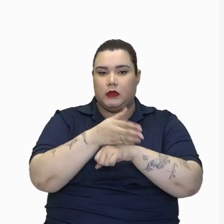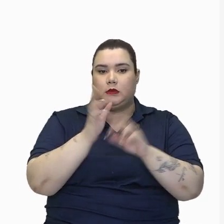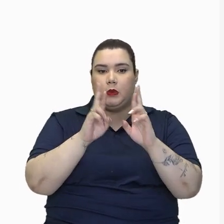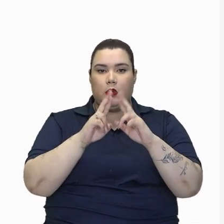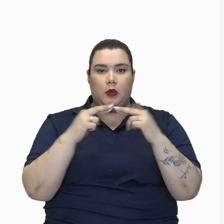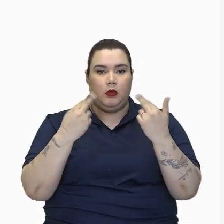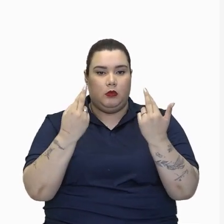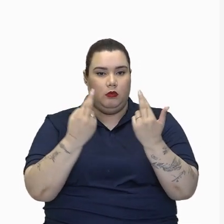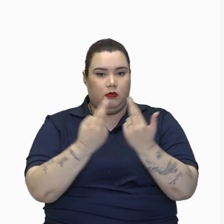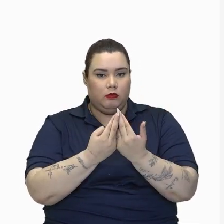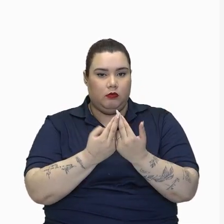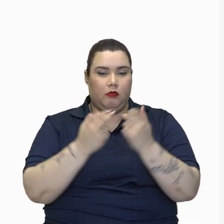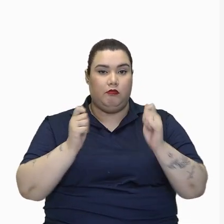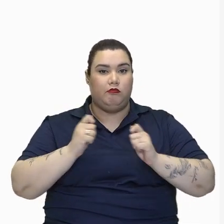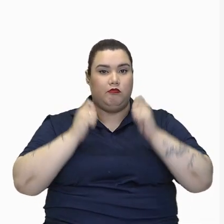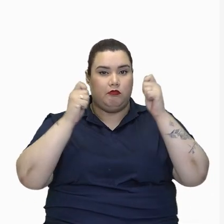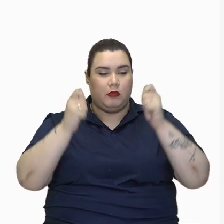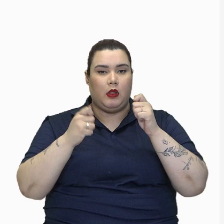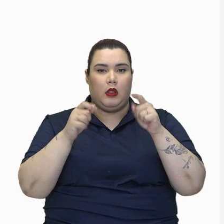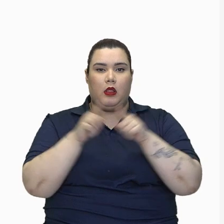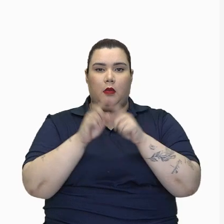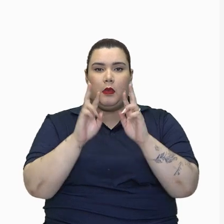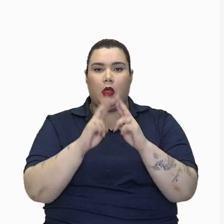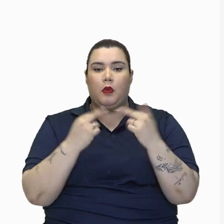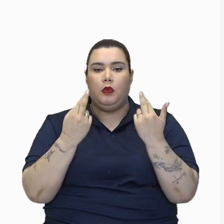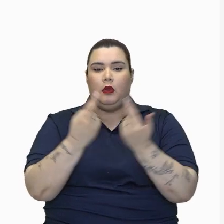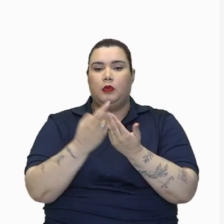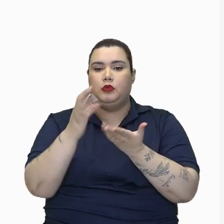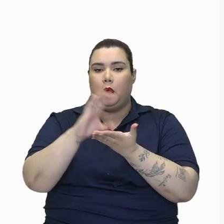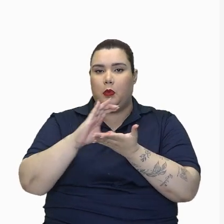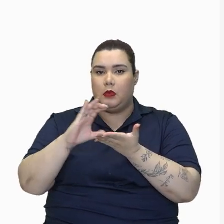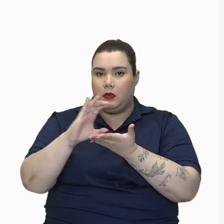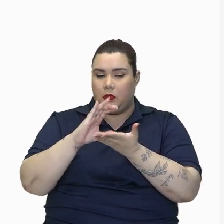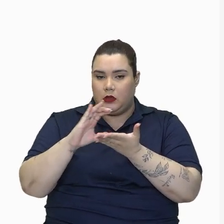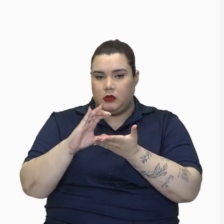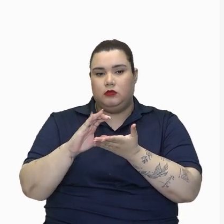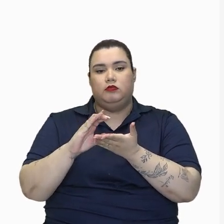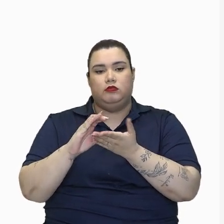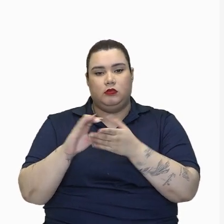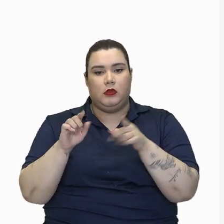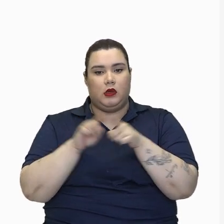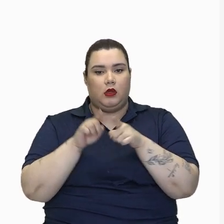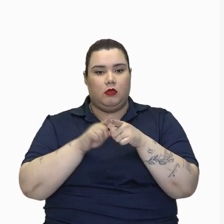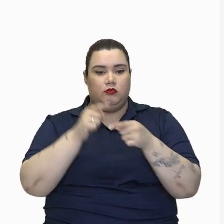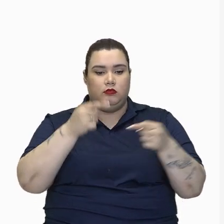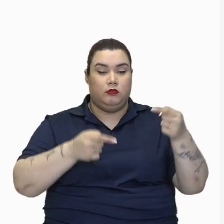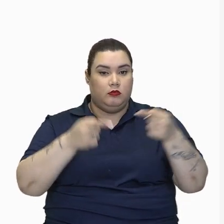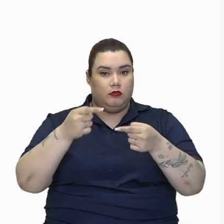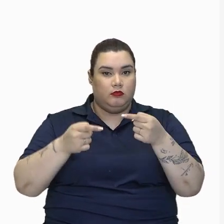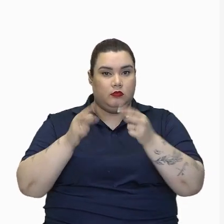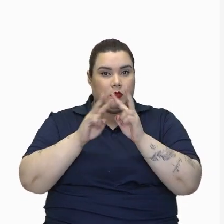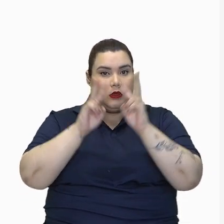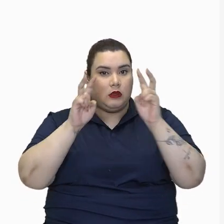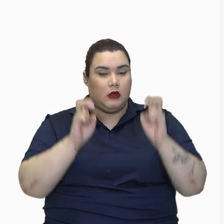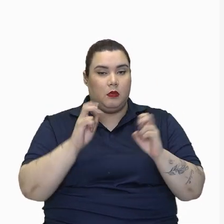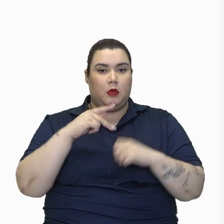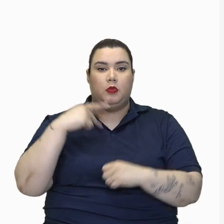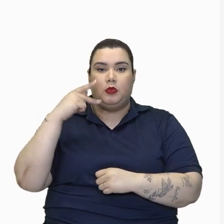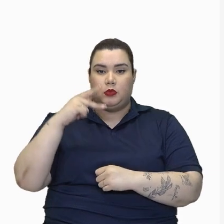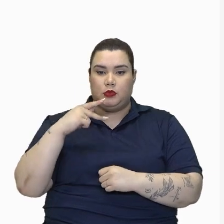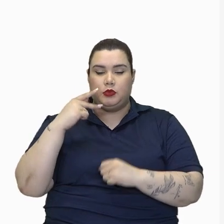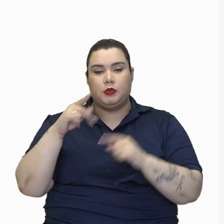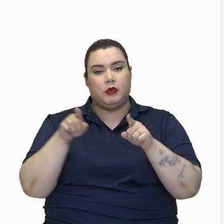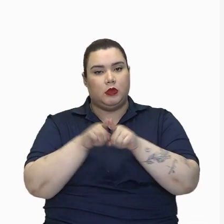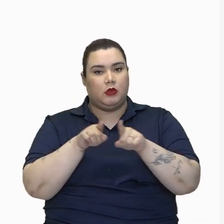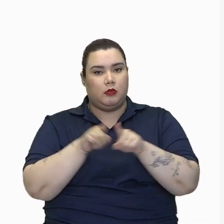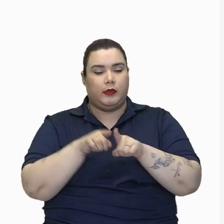reuniões, manifestações e comícios políticos, proceder à discussão de assuntos políticos, até mesmo quando